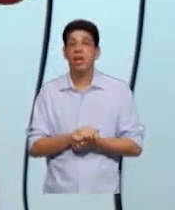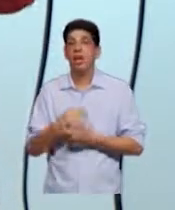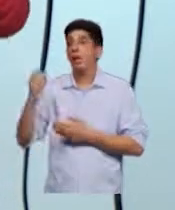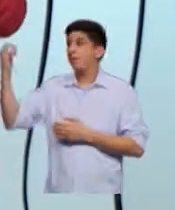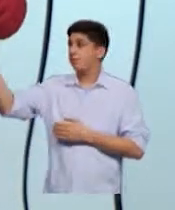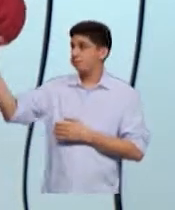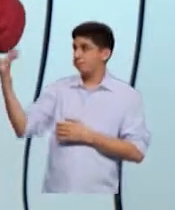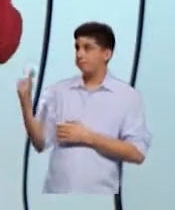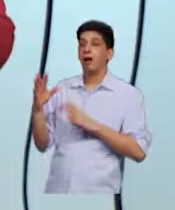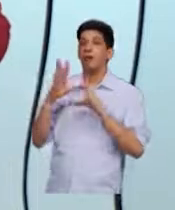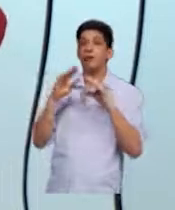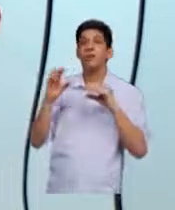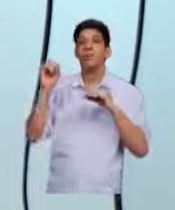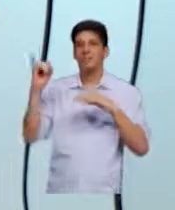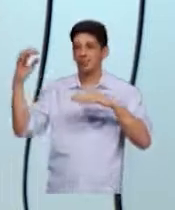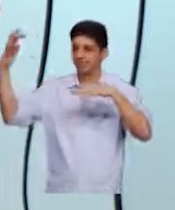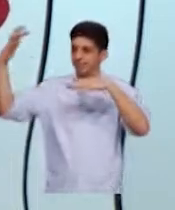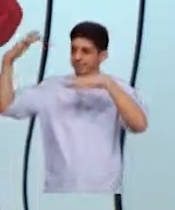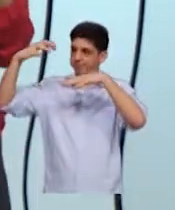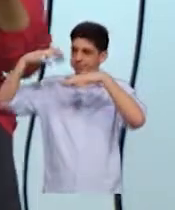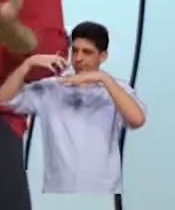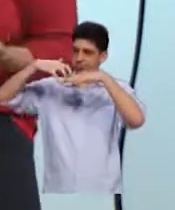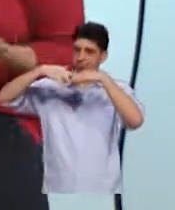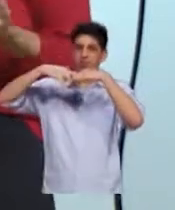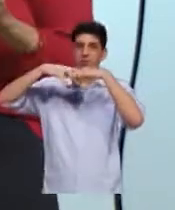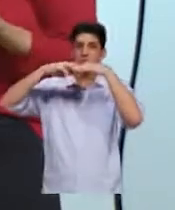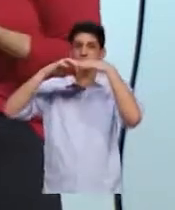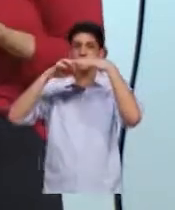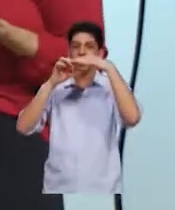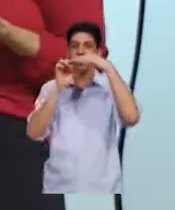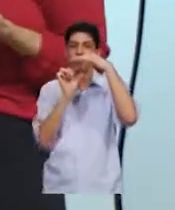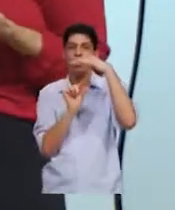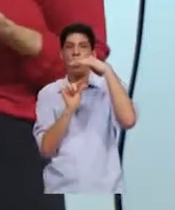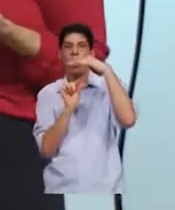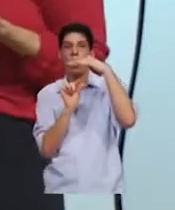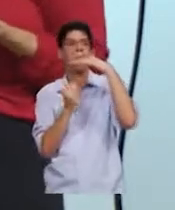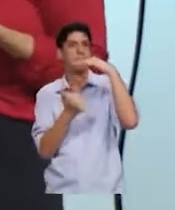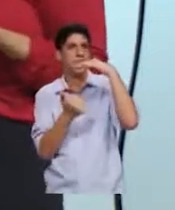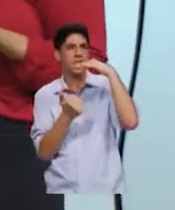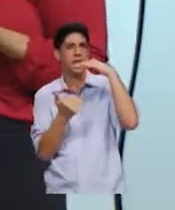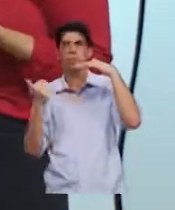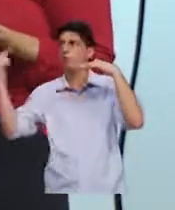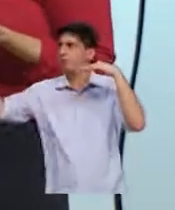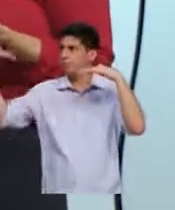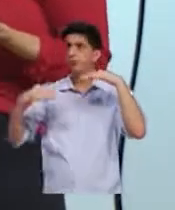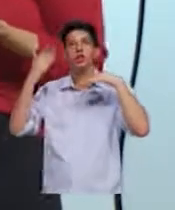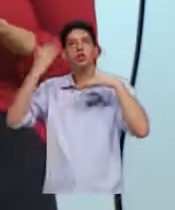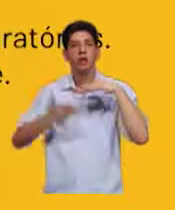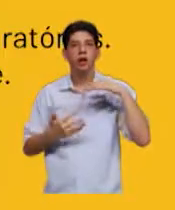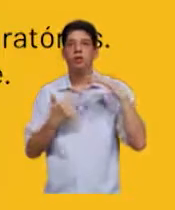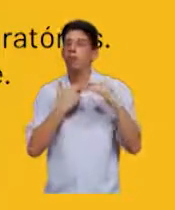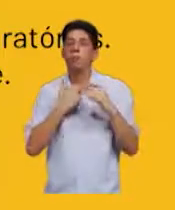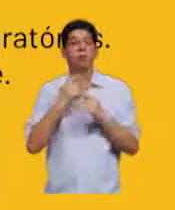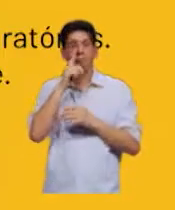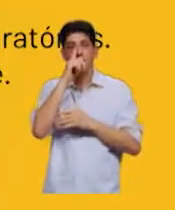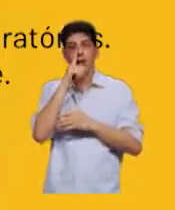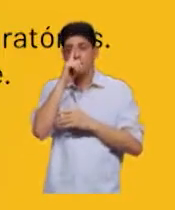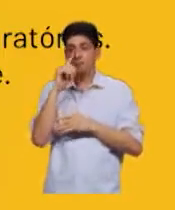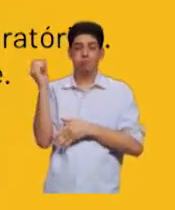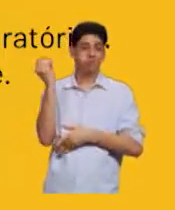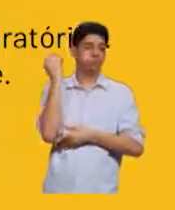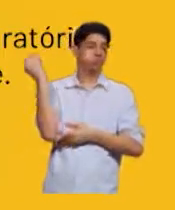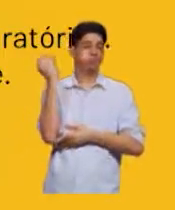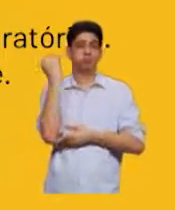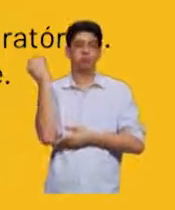quando ele passa pela camada de ozônio e filtra esses raios ultravioletas do Sol. Ainda